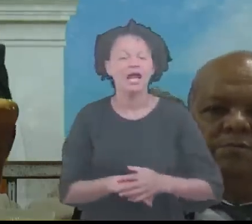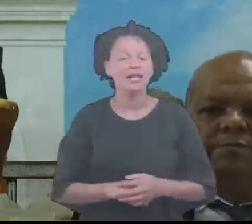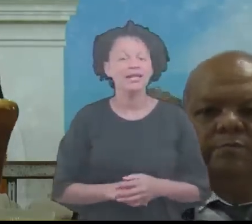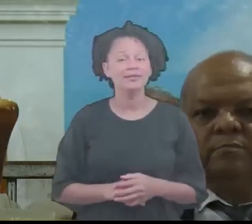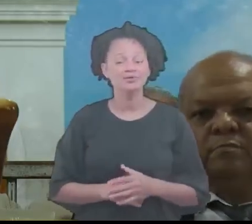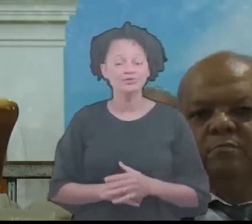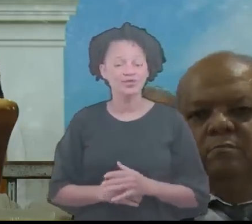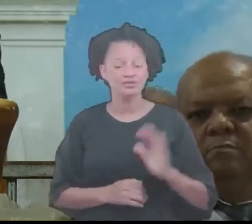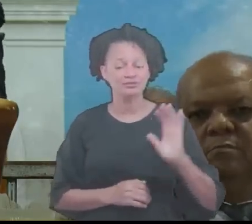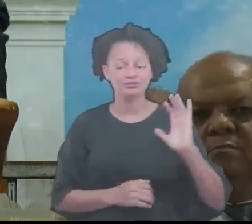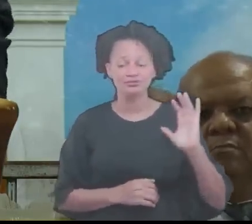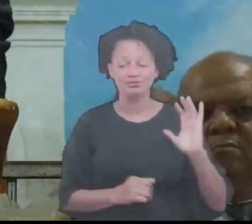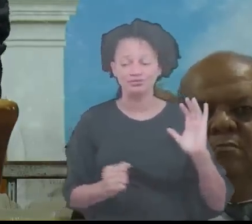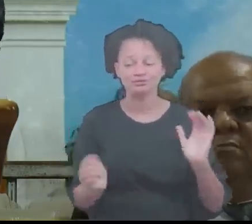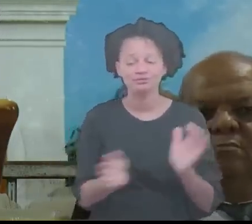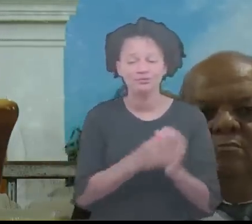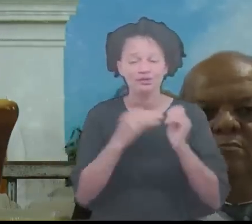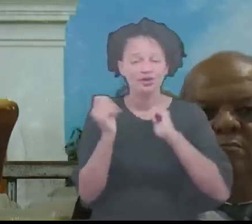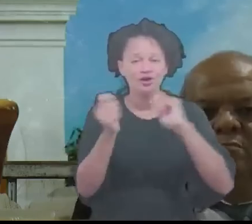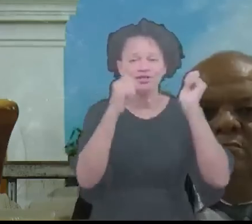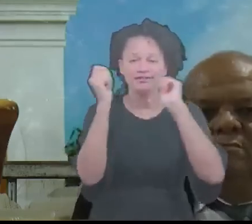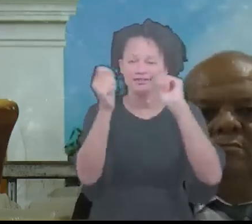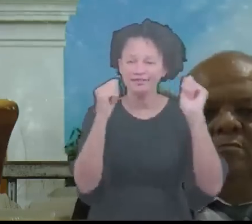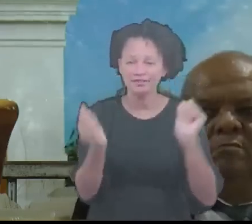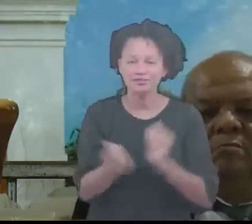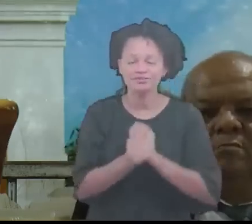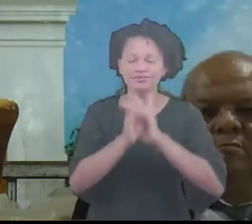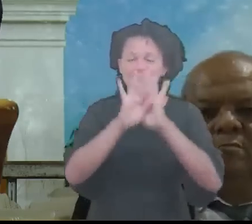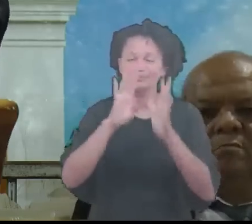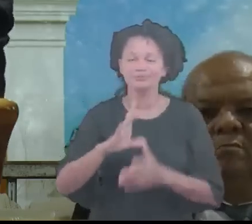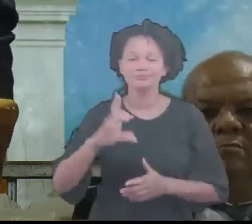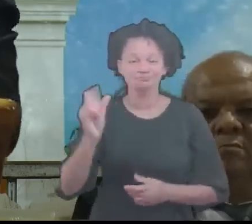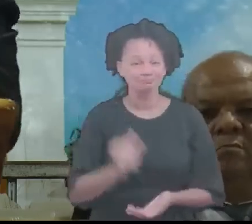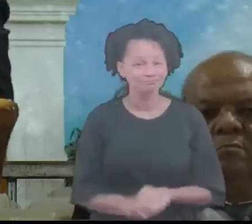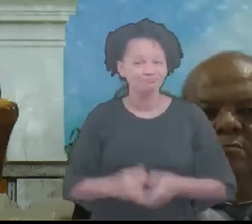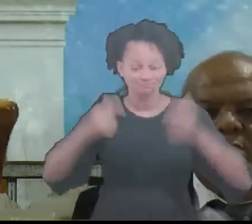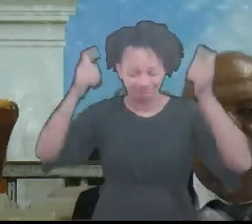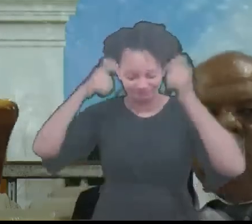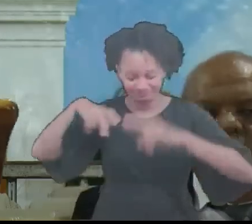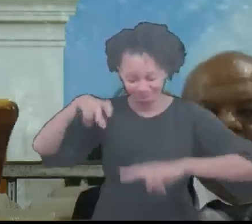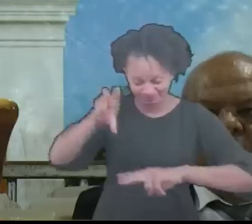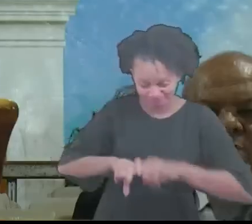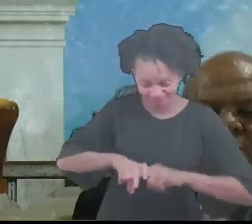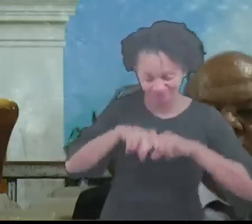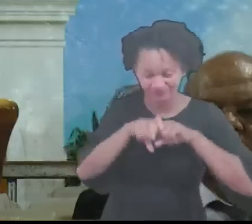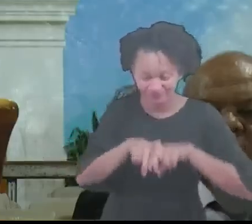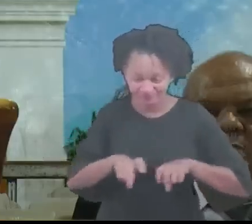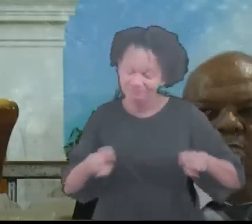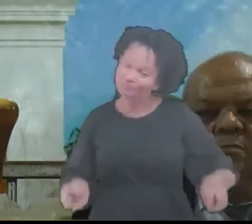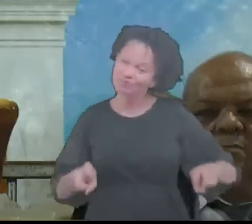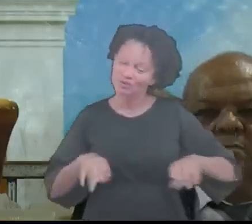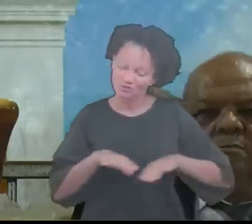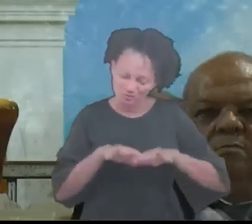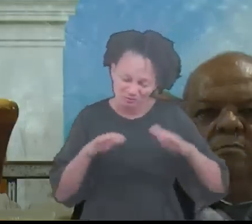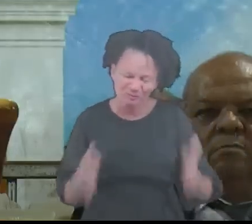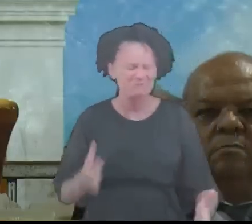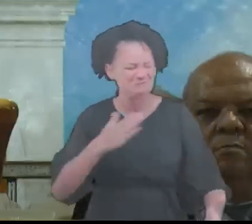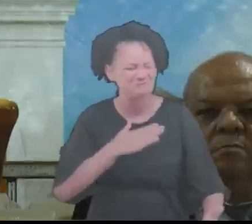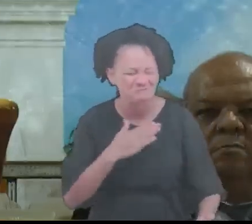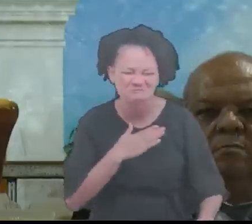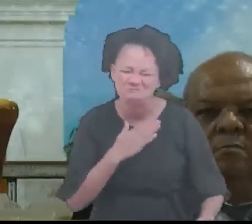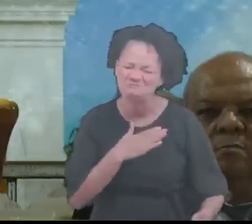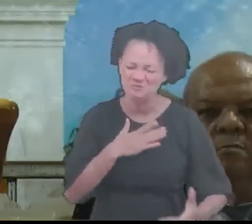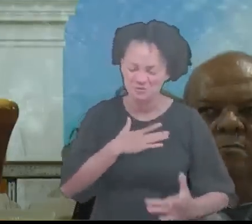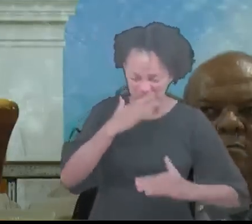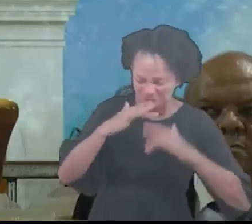Aleluia, aleluia. Enquanto o rei está sentado à mesa, o meu nardo, diz